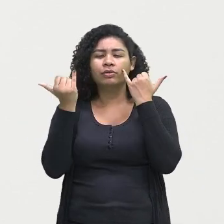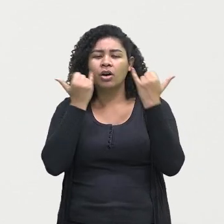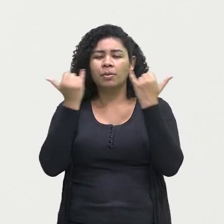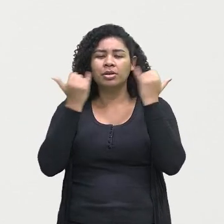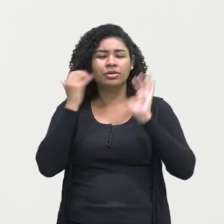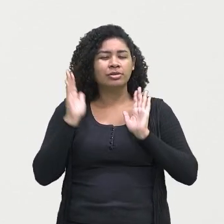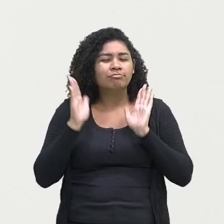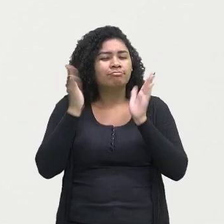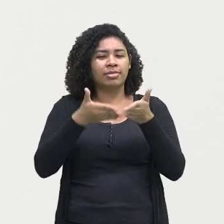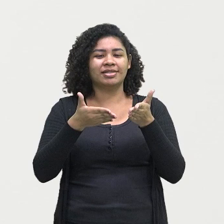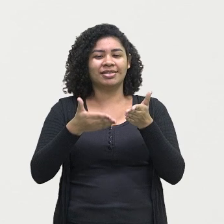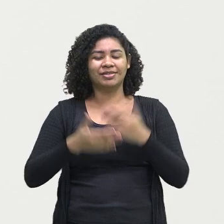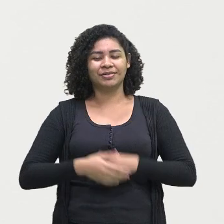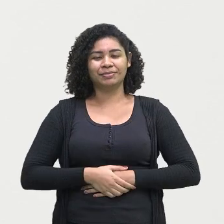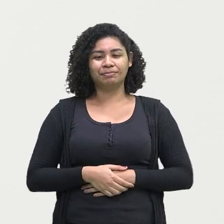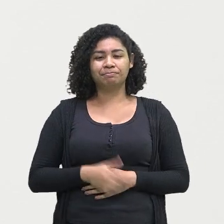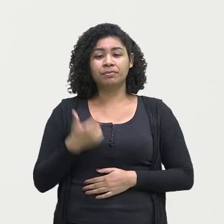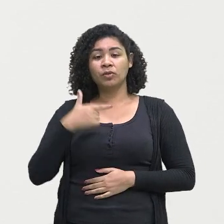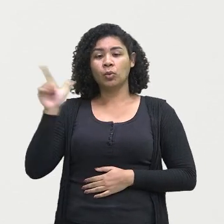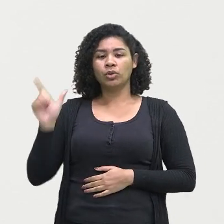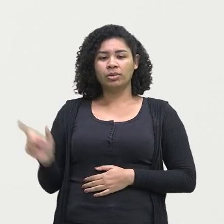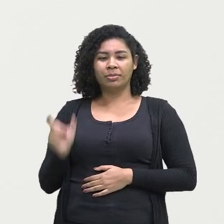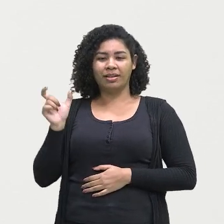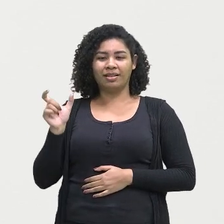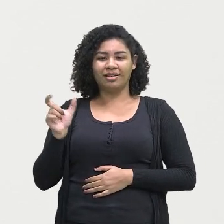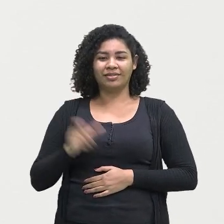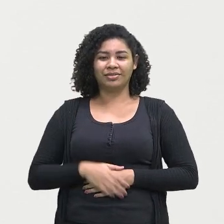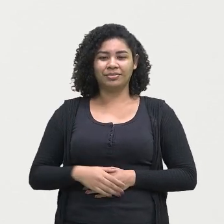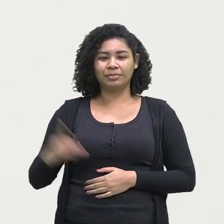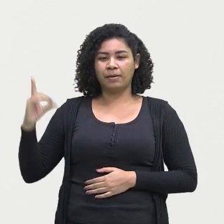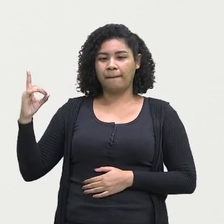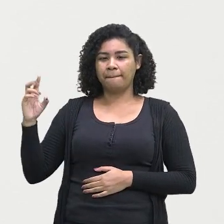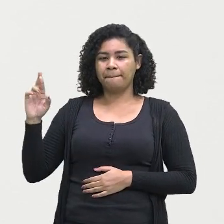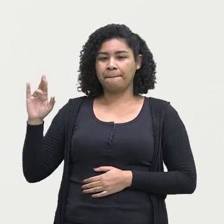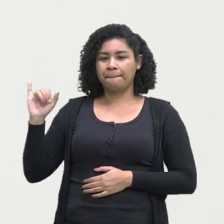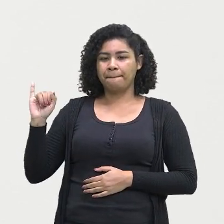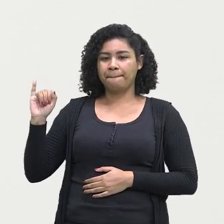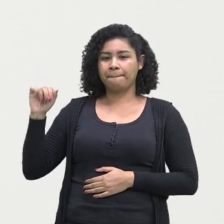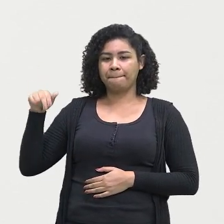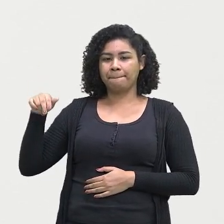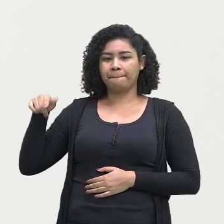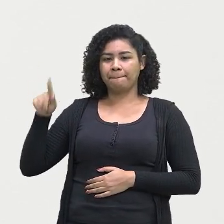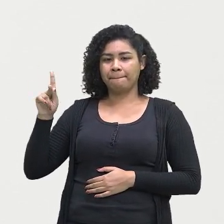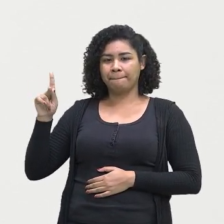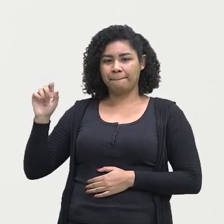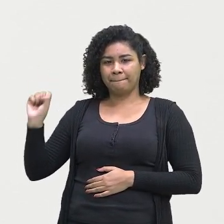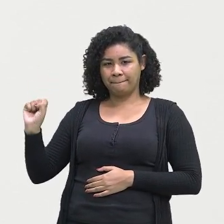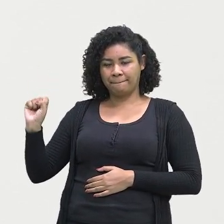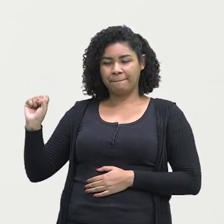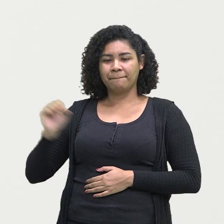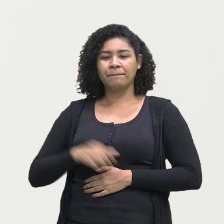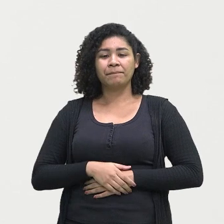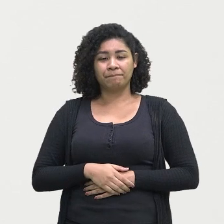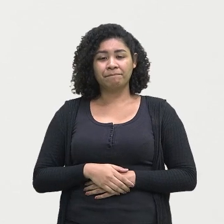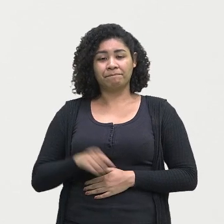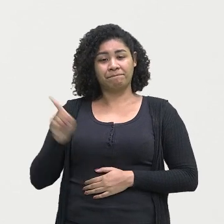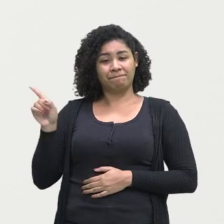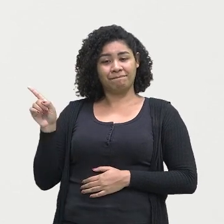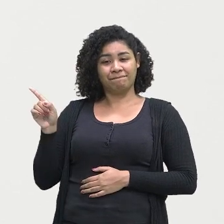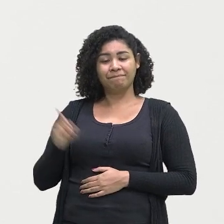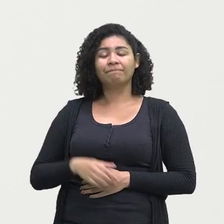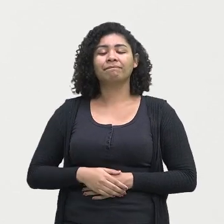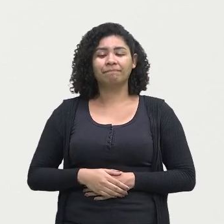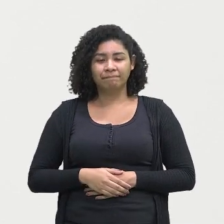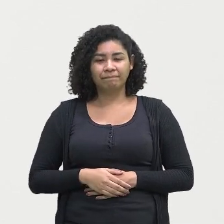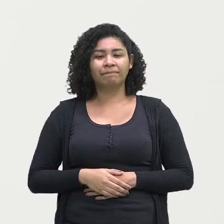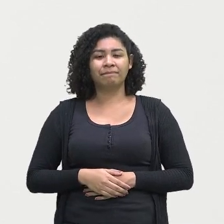Outra palavra conhecida aqui, ó, drink. Drink, que também é um cognato, né? Ela